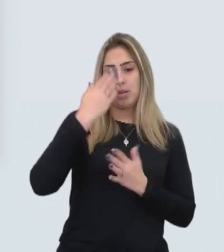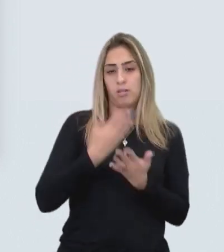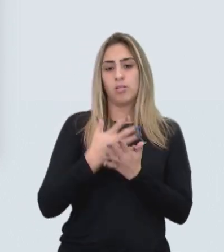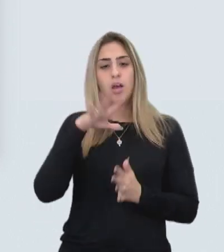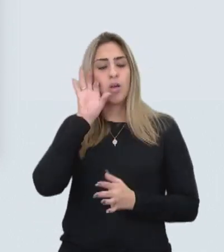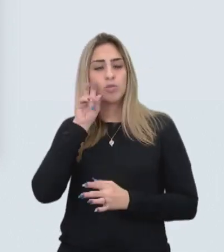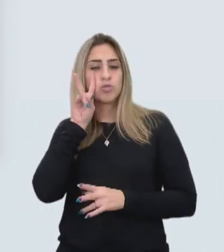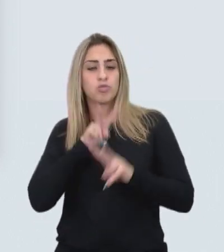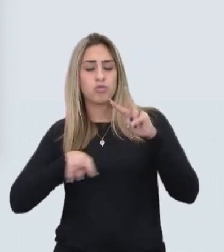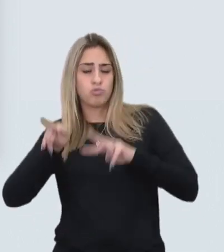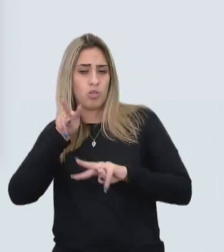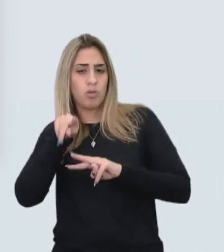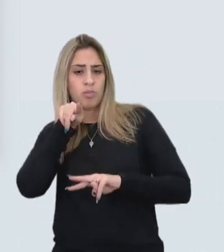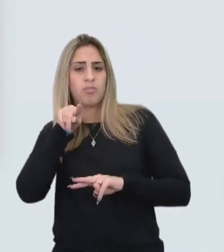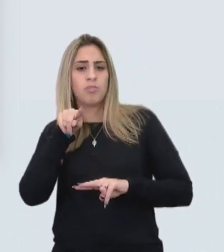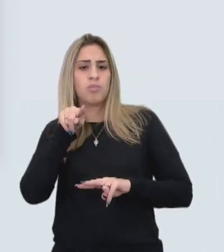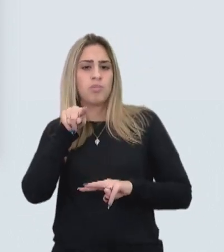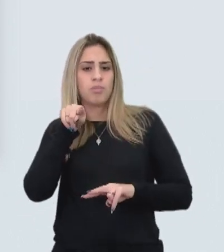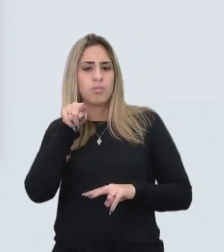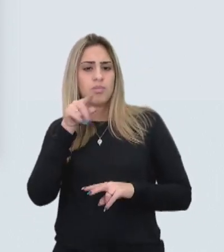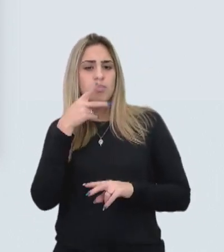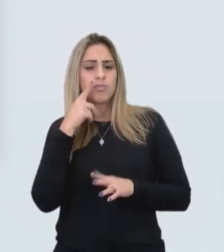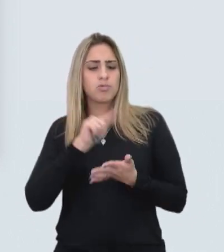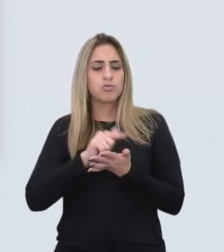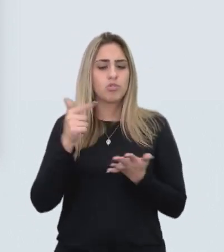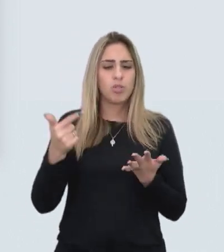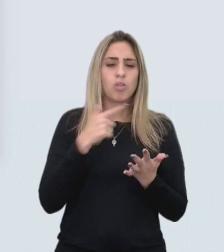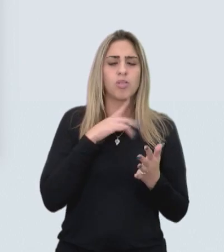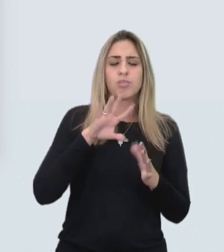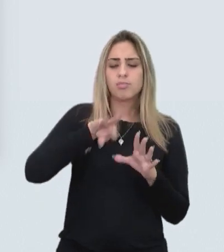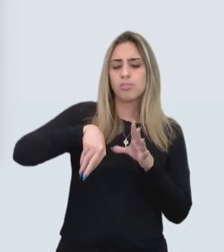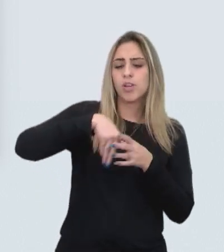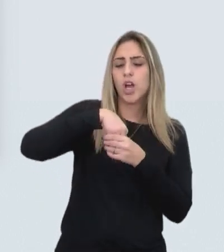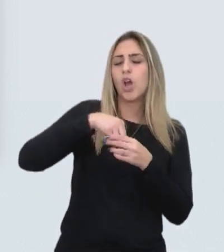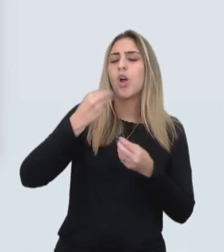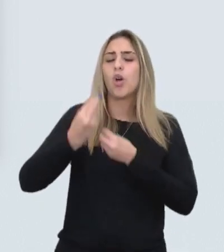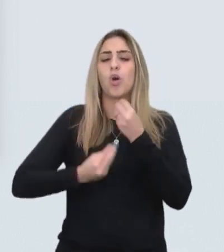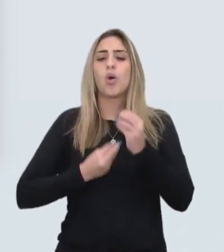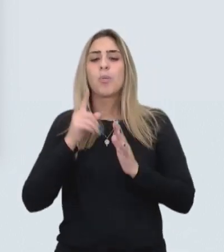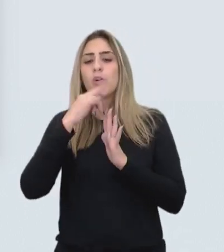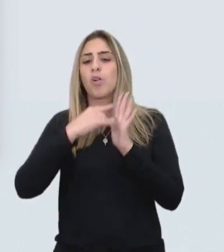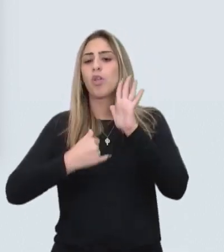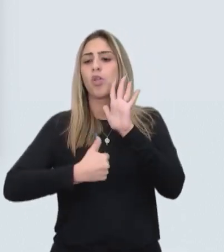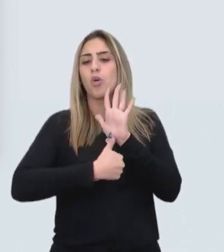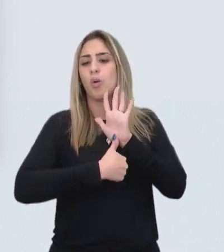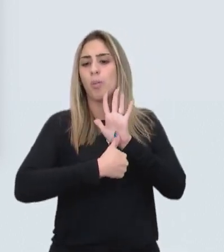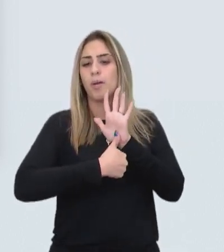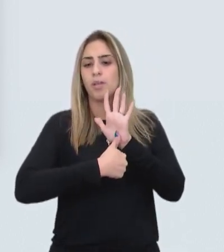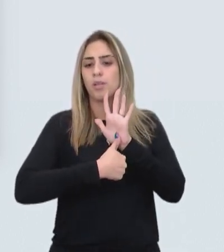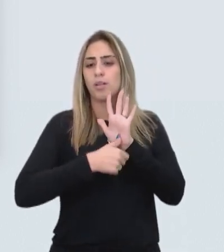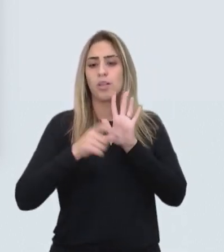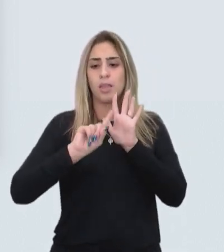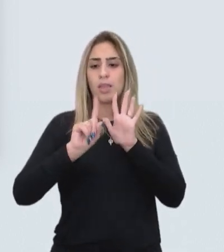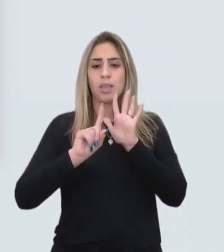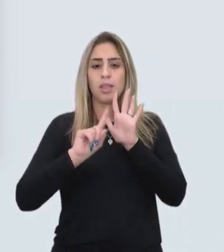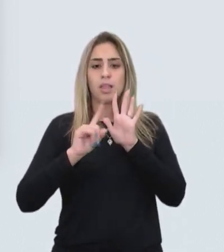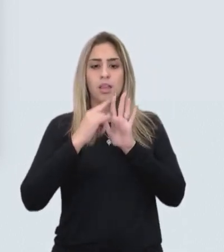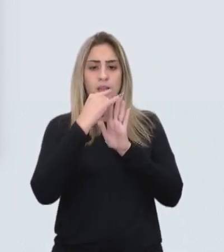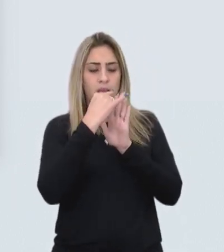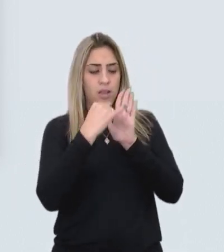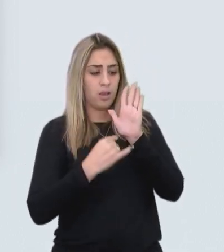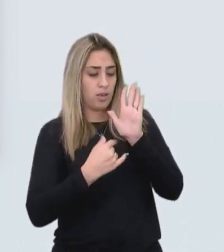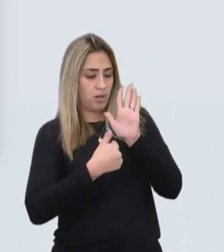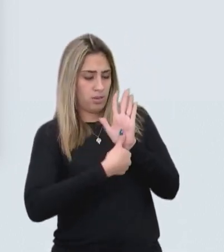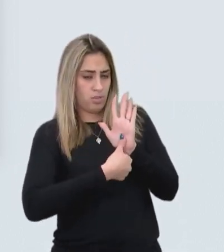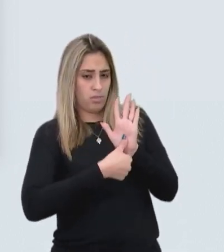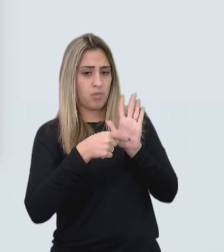audiovisual, que o documentário, que o jornalismo, ele se insere como documento. Não um documento de a verdade